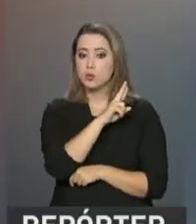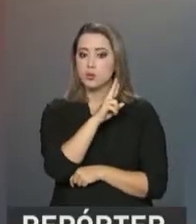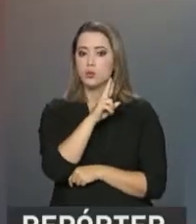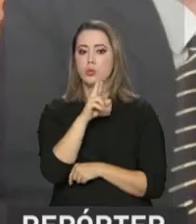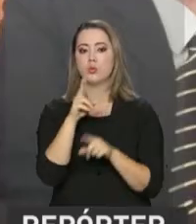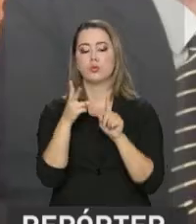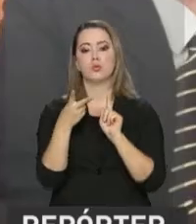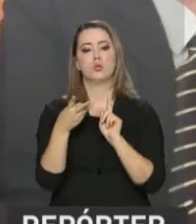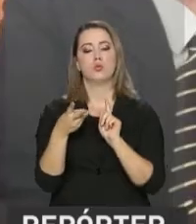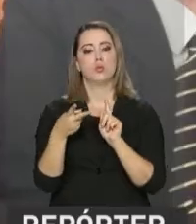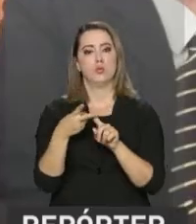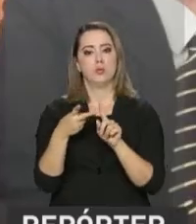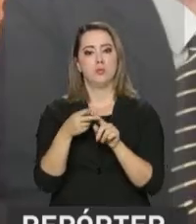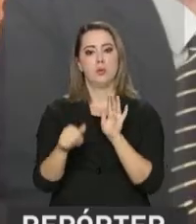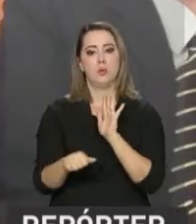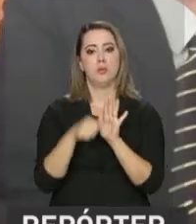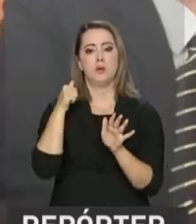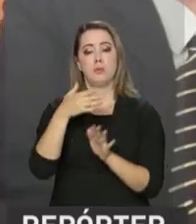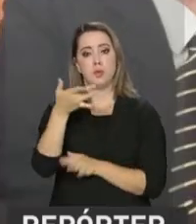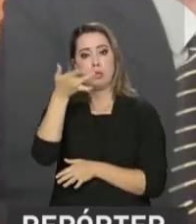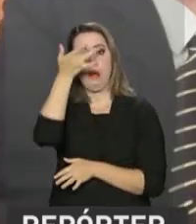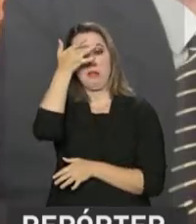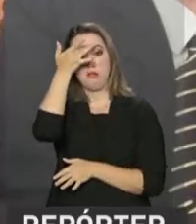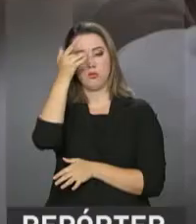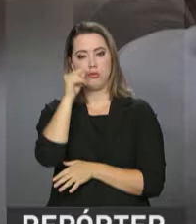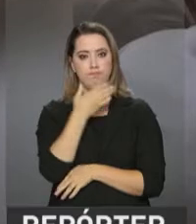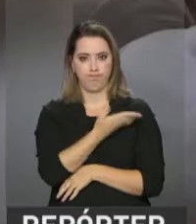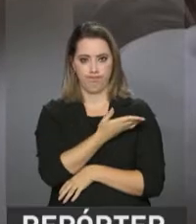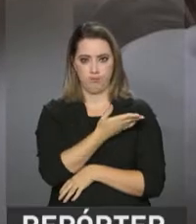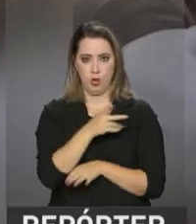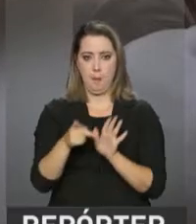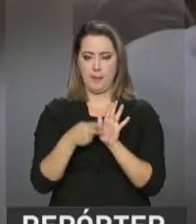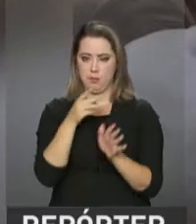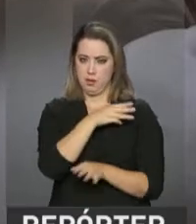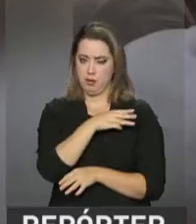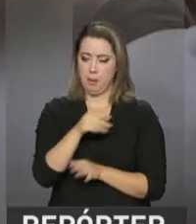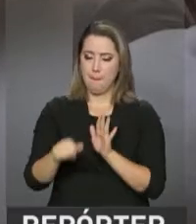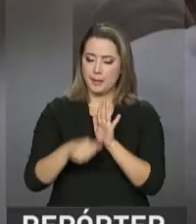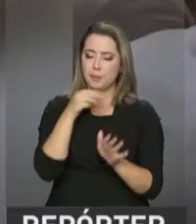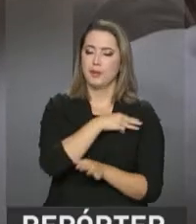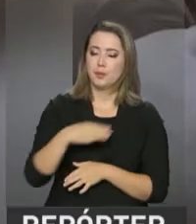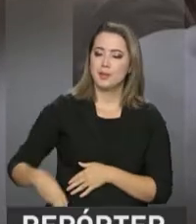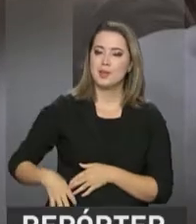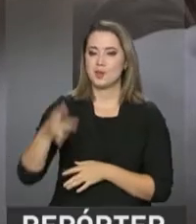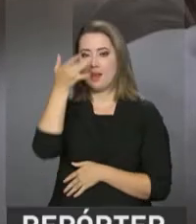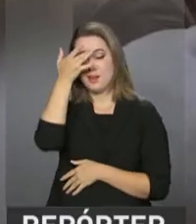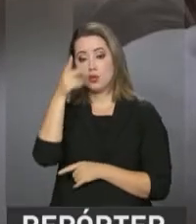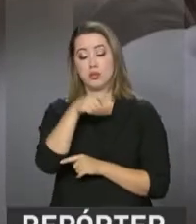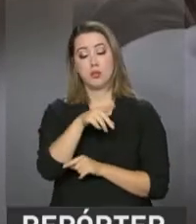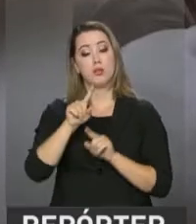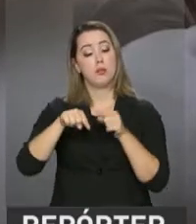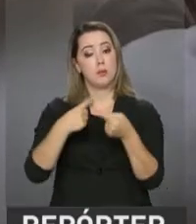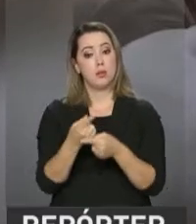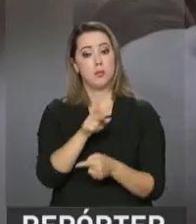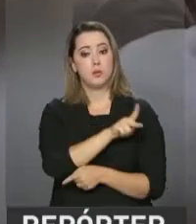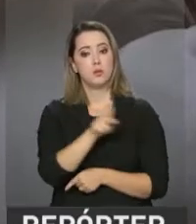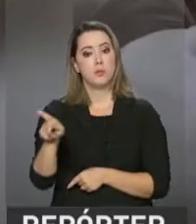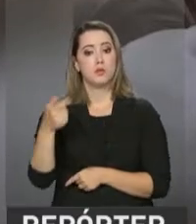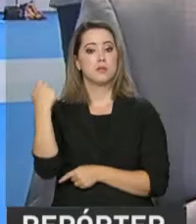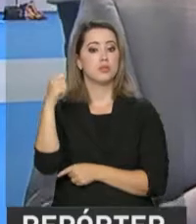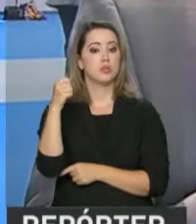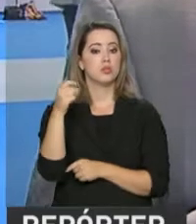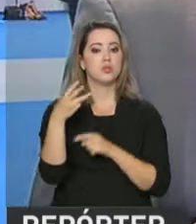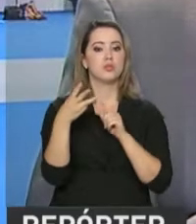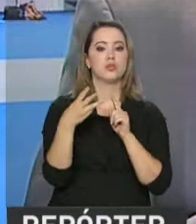putin e com o primeiro ministro da índia narendra modi também se reuniu com o presidente argentina maurício macri e com o presidente